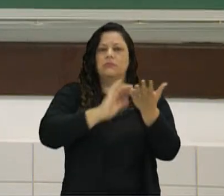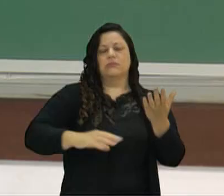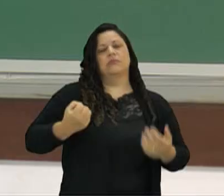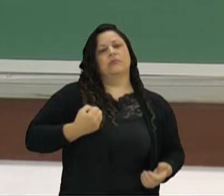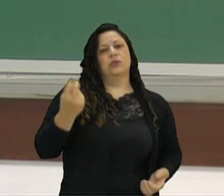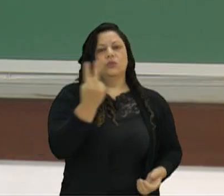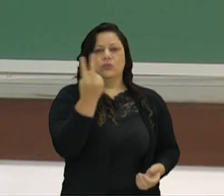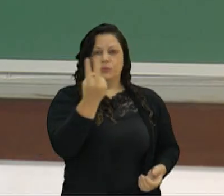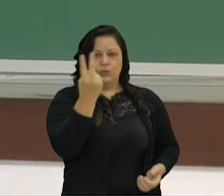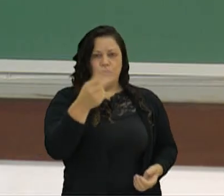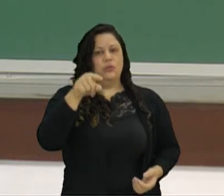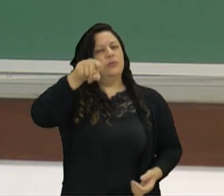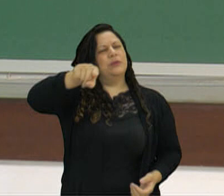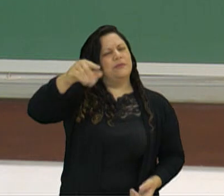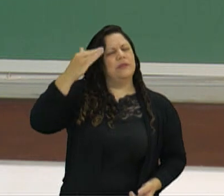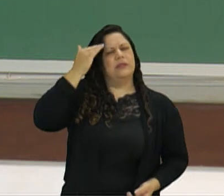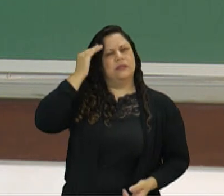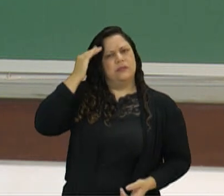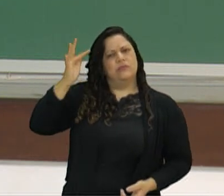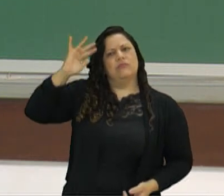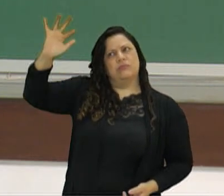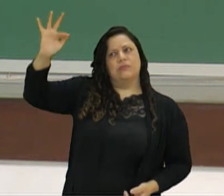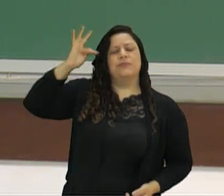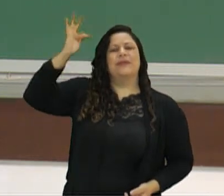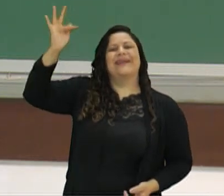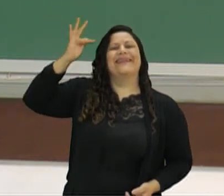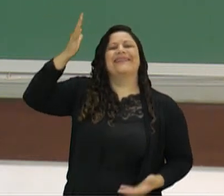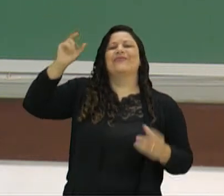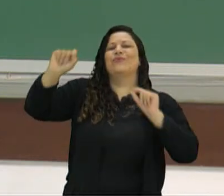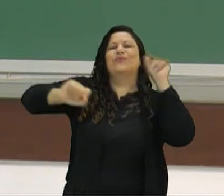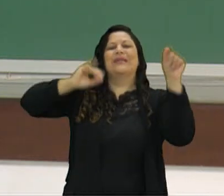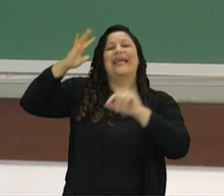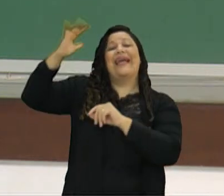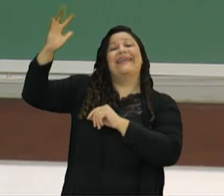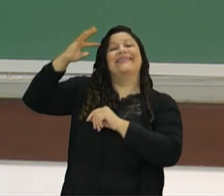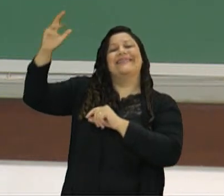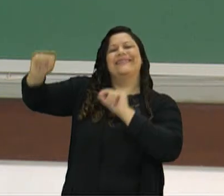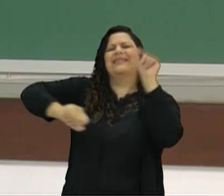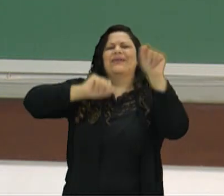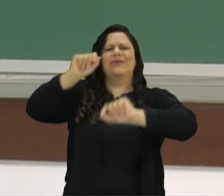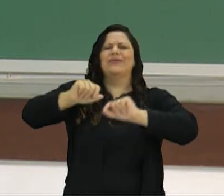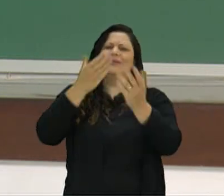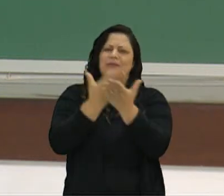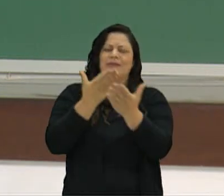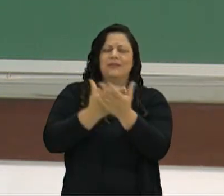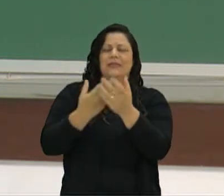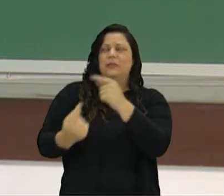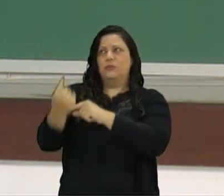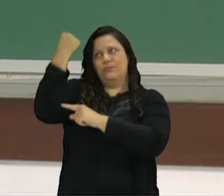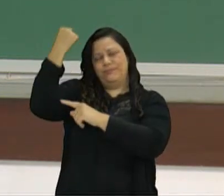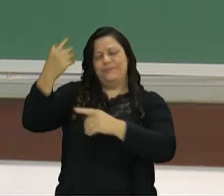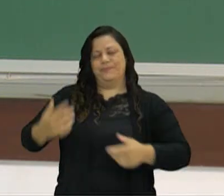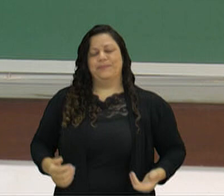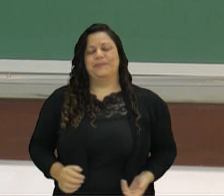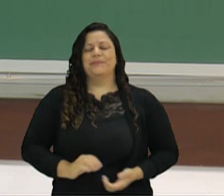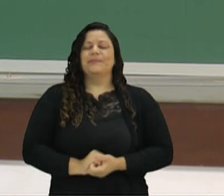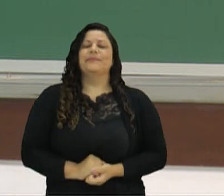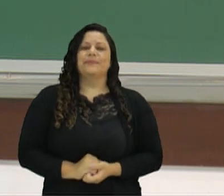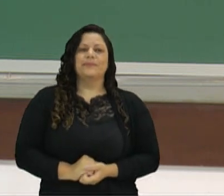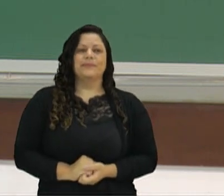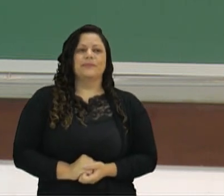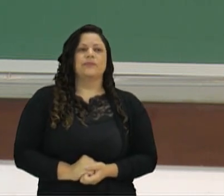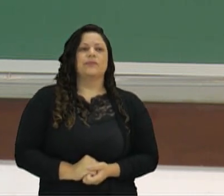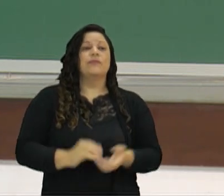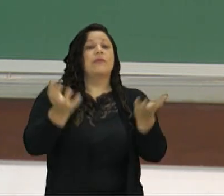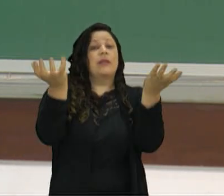para ver se vocês compreenderam essa teoria, relembraram, porque a gente já viu isso na aula passada, né? A Praça dos